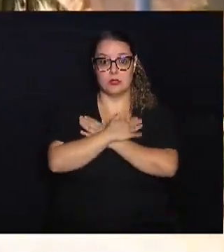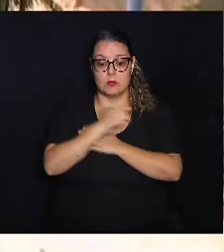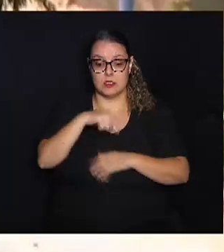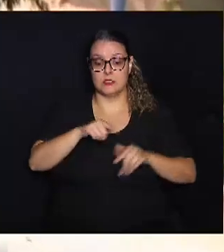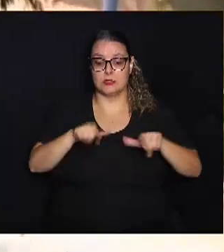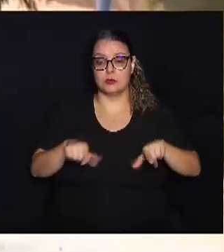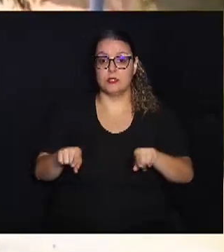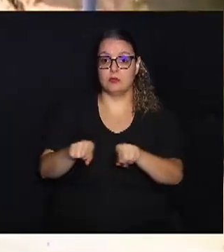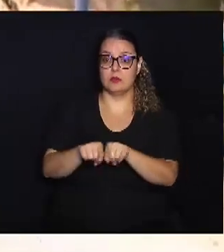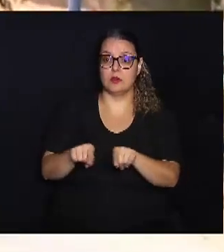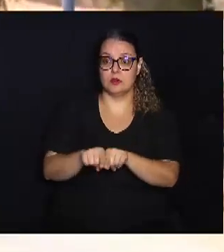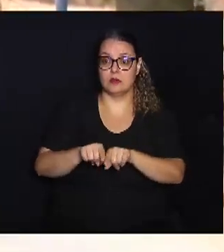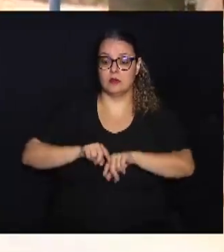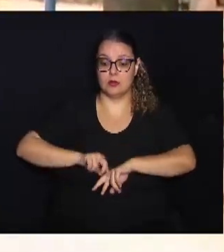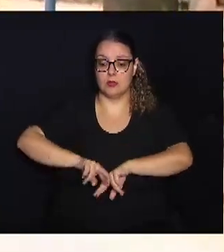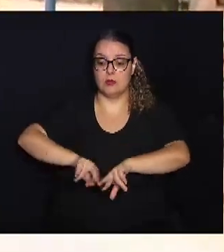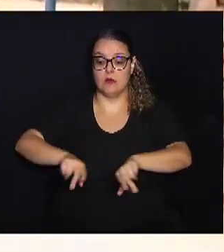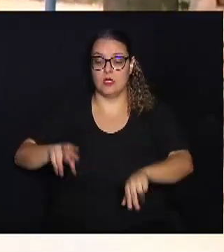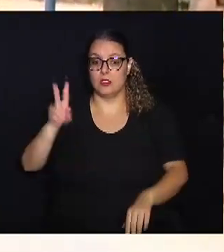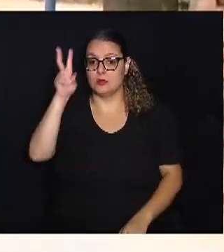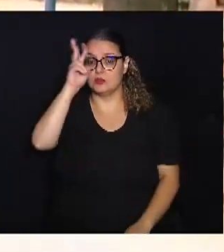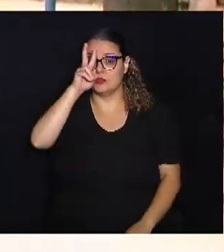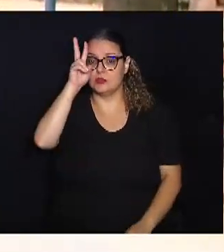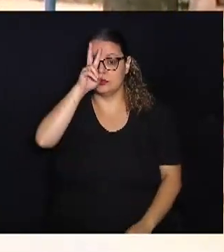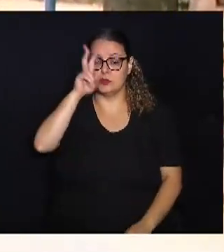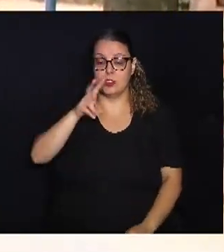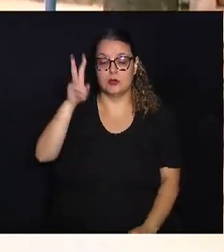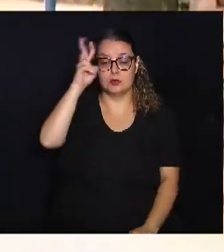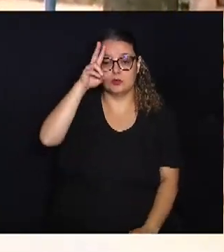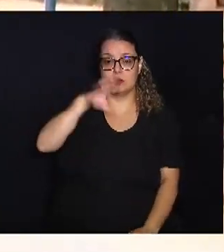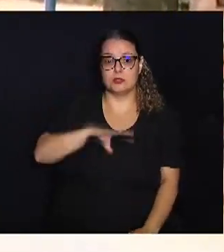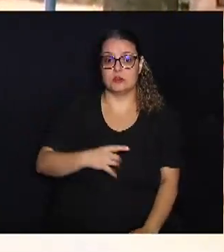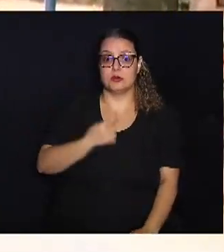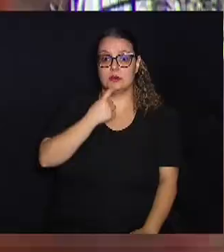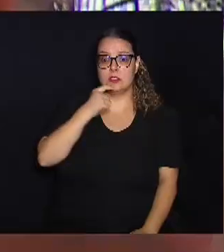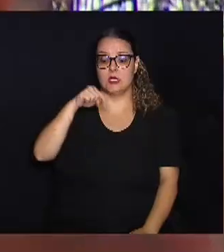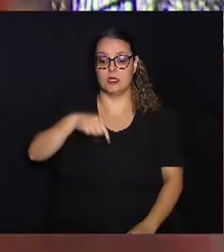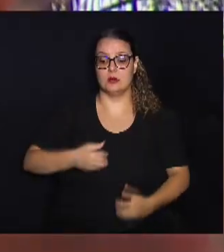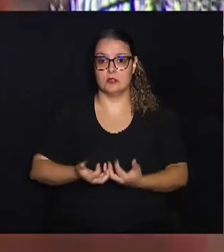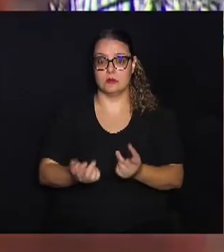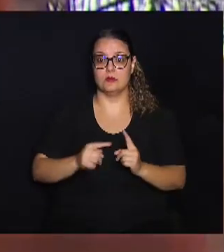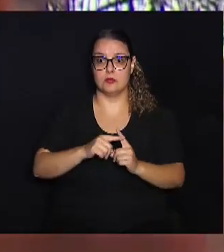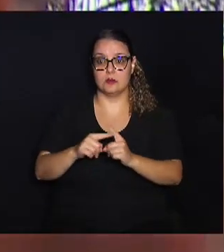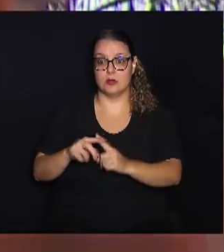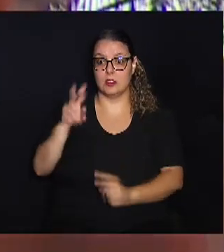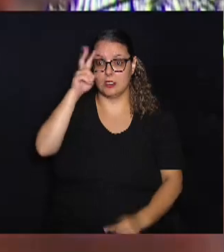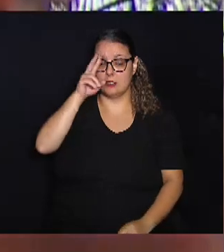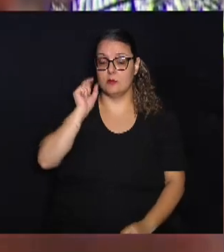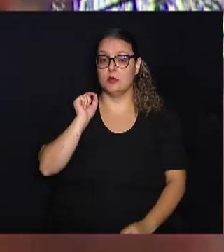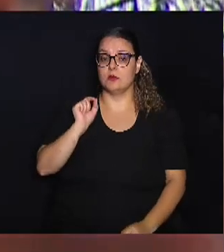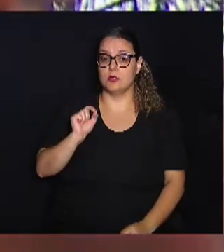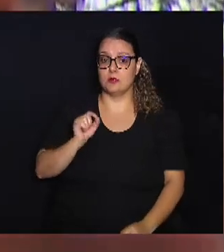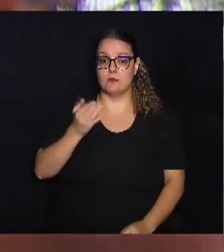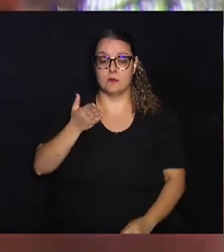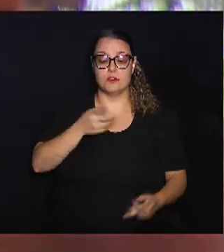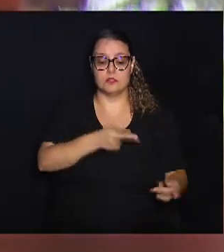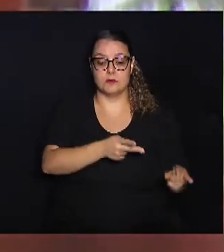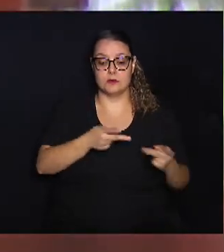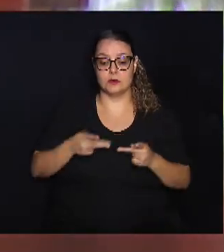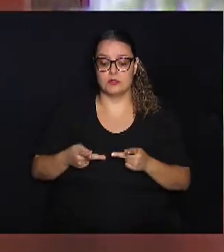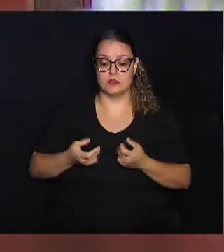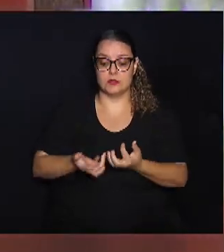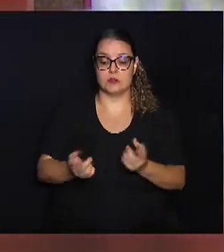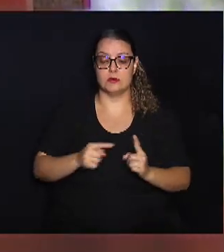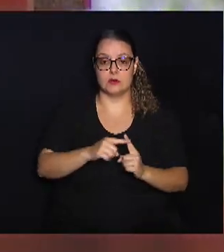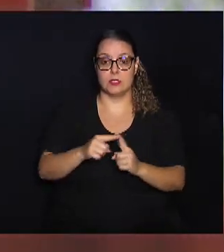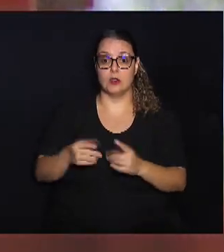temos também muita história da cidade de Campinas aqui no cemitério. Lembrando que você que for visitar o cemitério entre